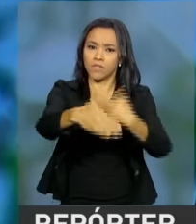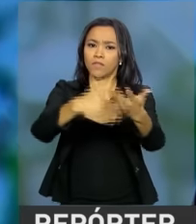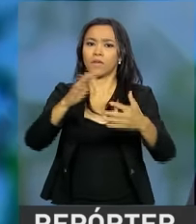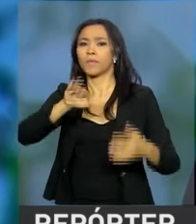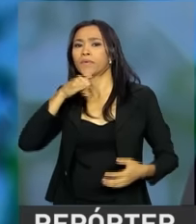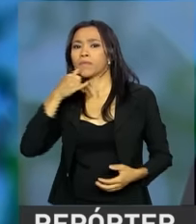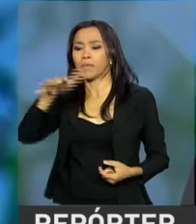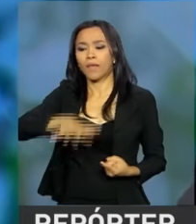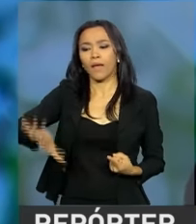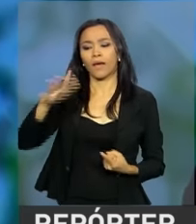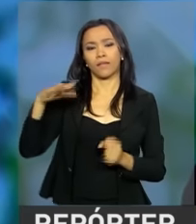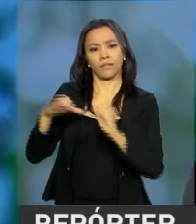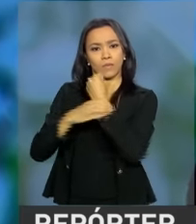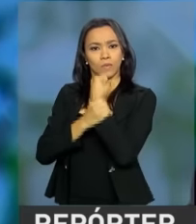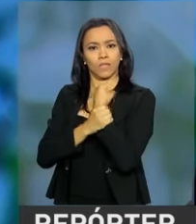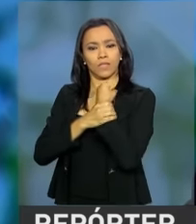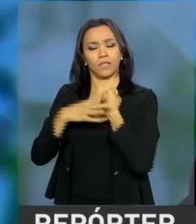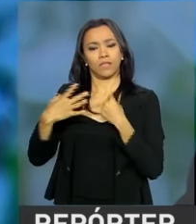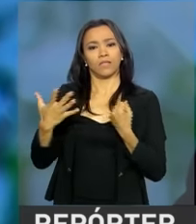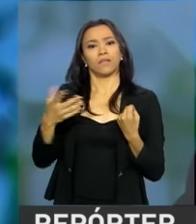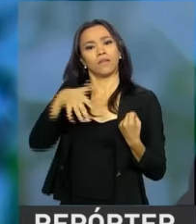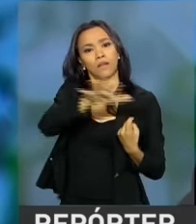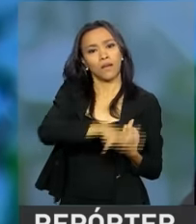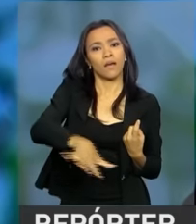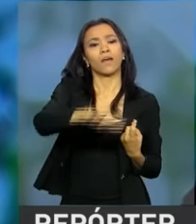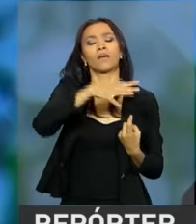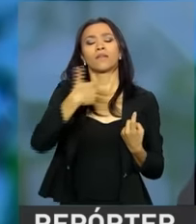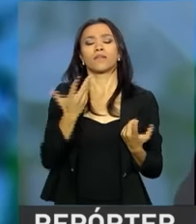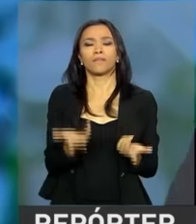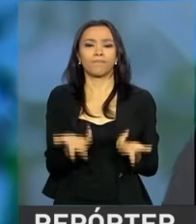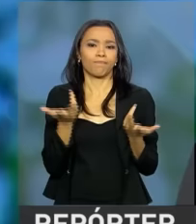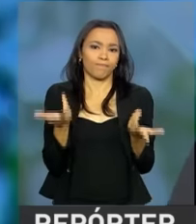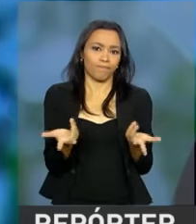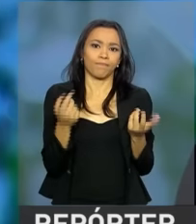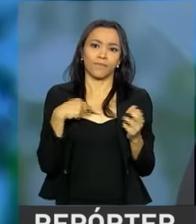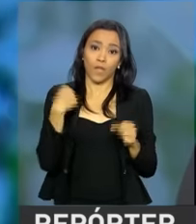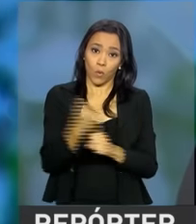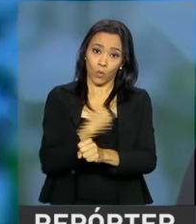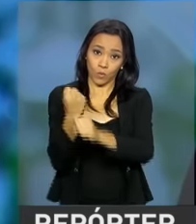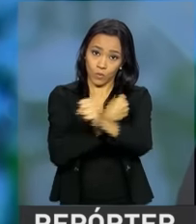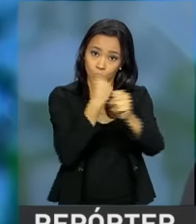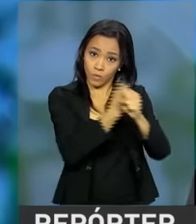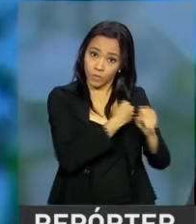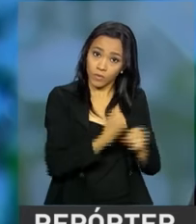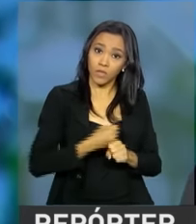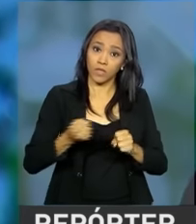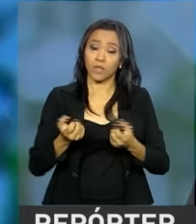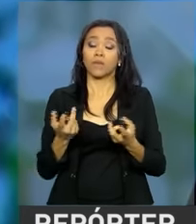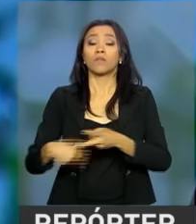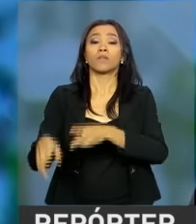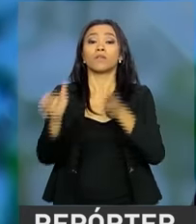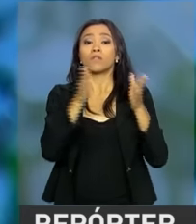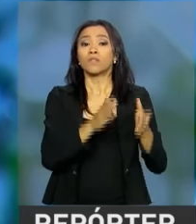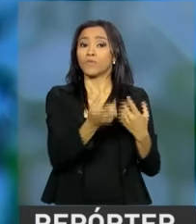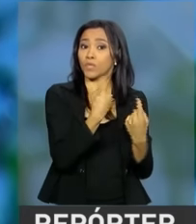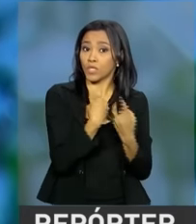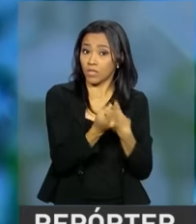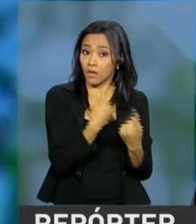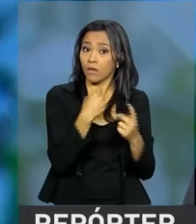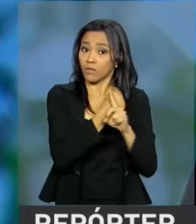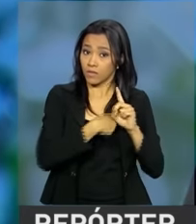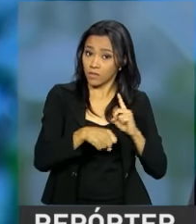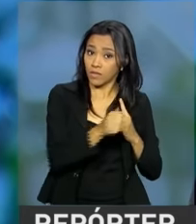questão da segurança como nós vamos reformar a questão eh da construção civil o diálogo intenso que nós temos com a